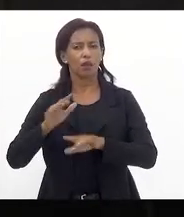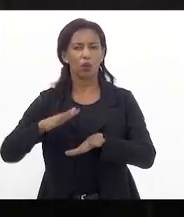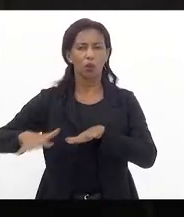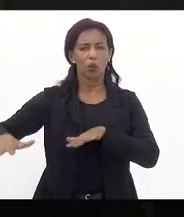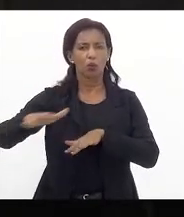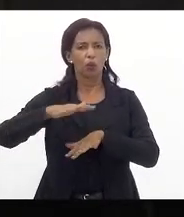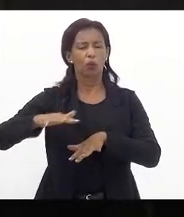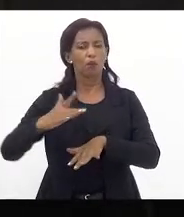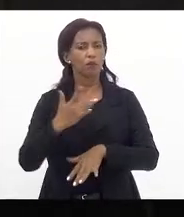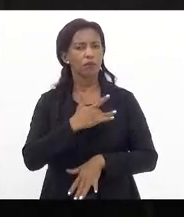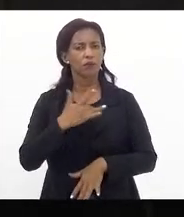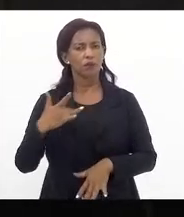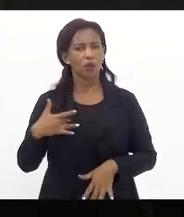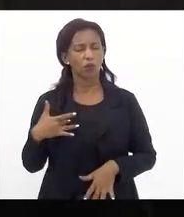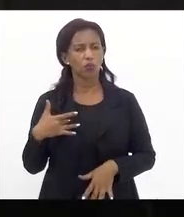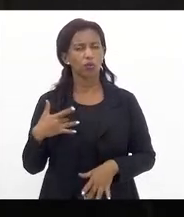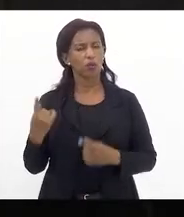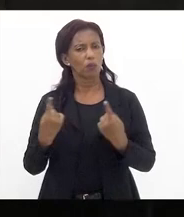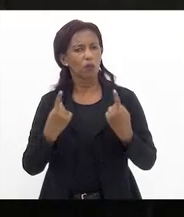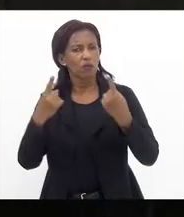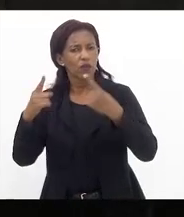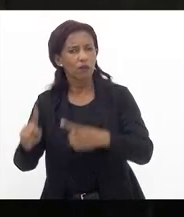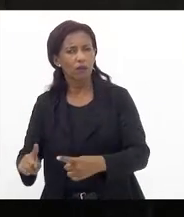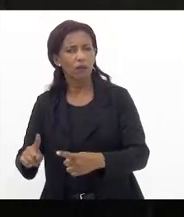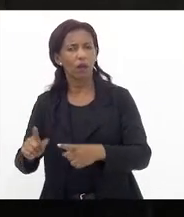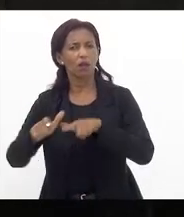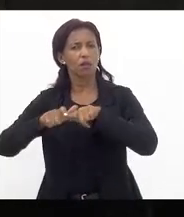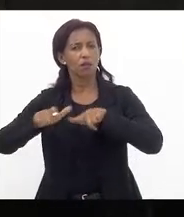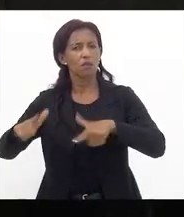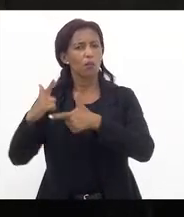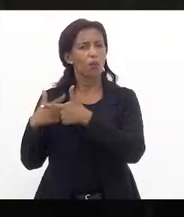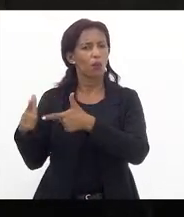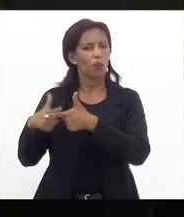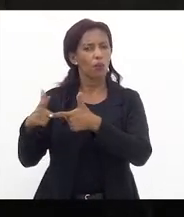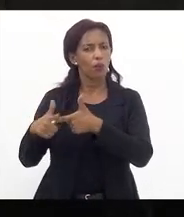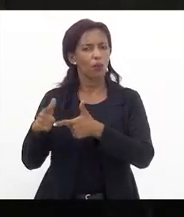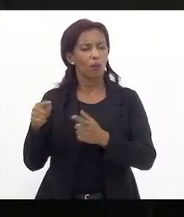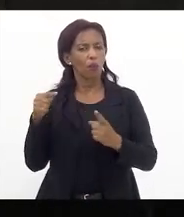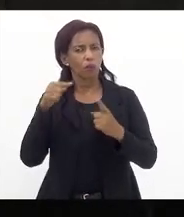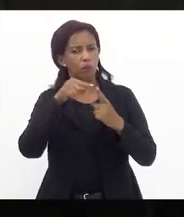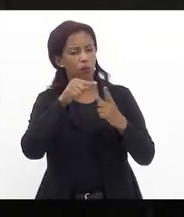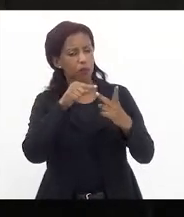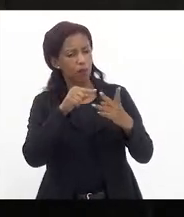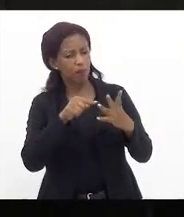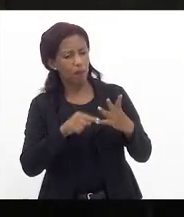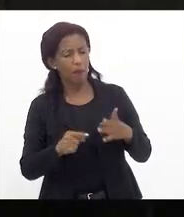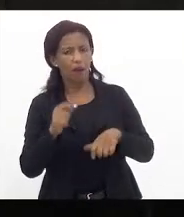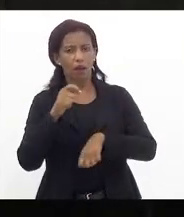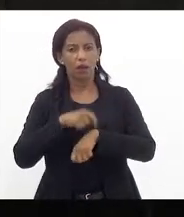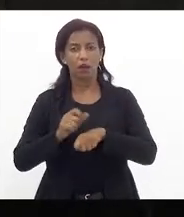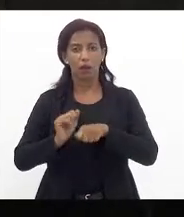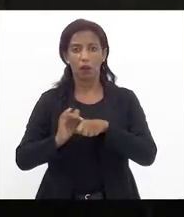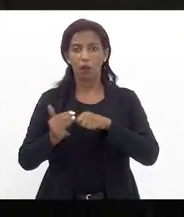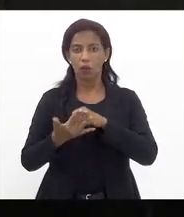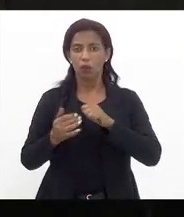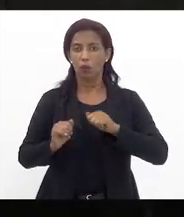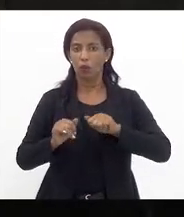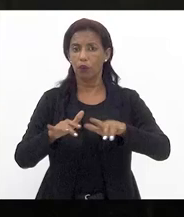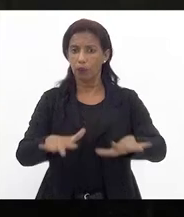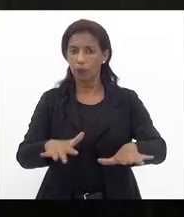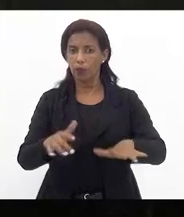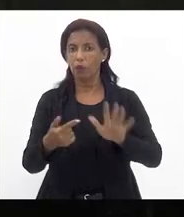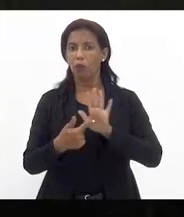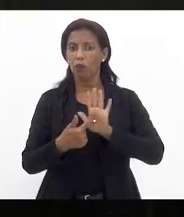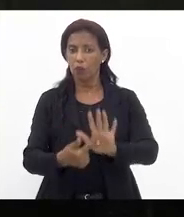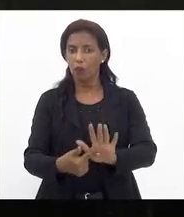da saúde e enfrentar esse grande problema que foi identificado durante a pandemia do coronavírus,